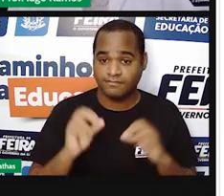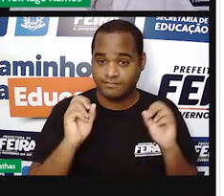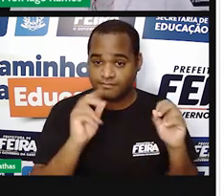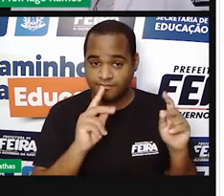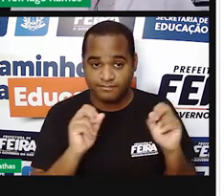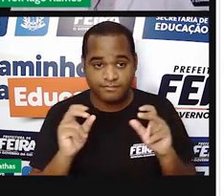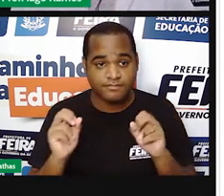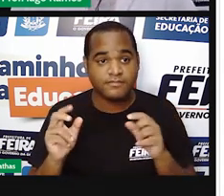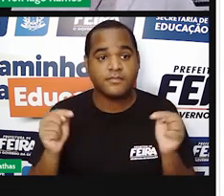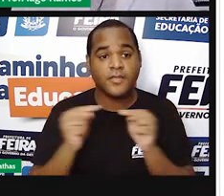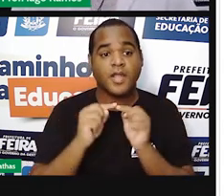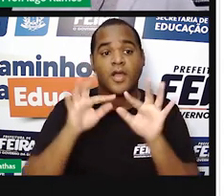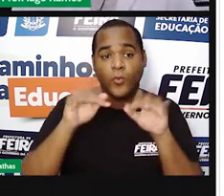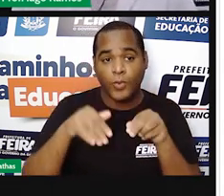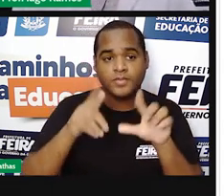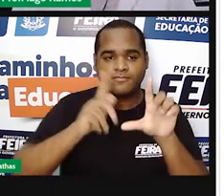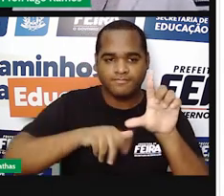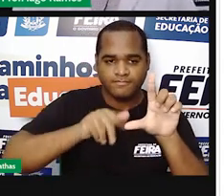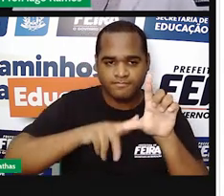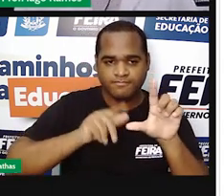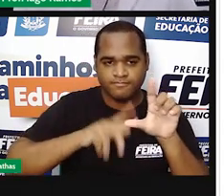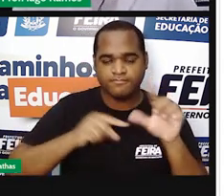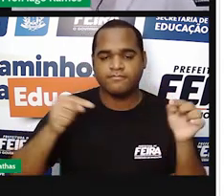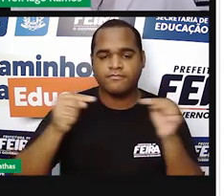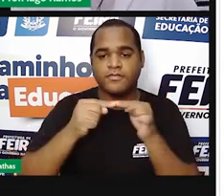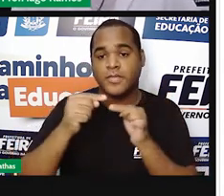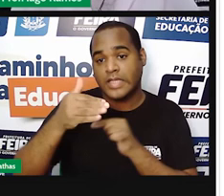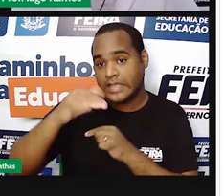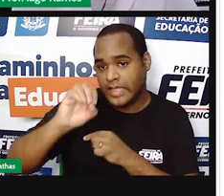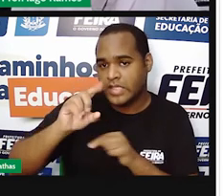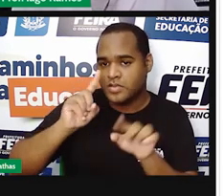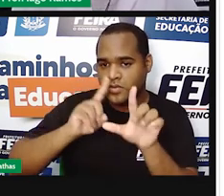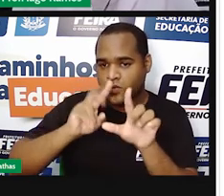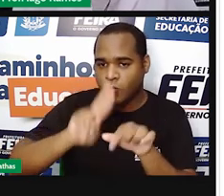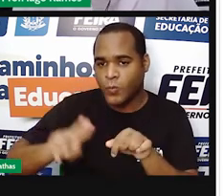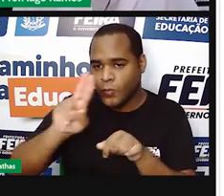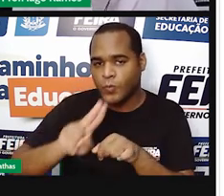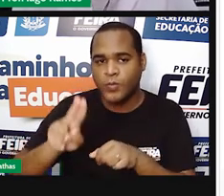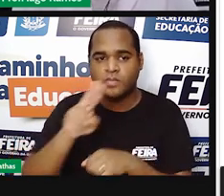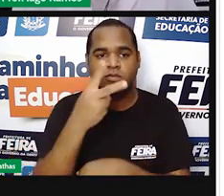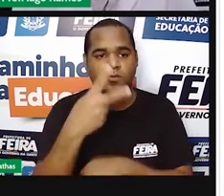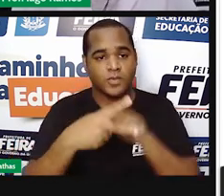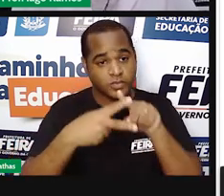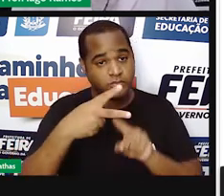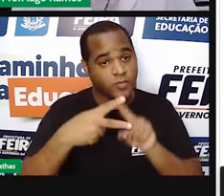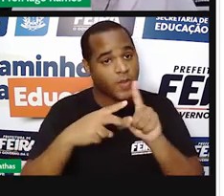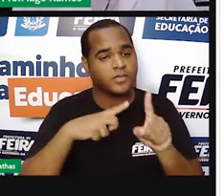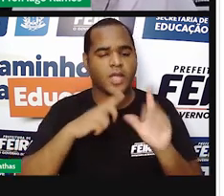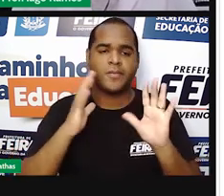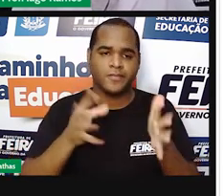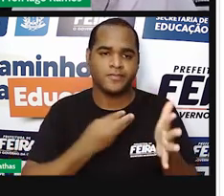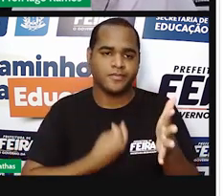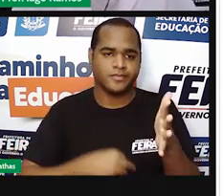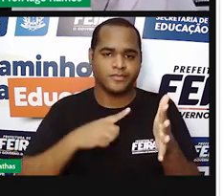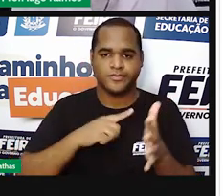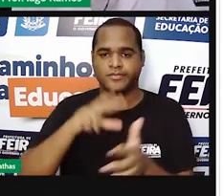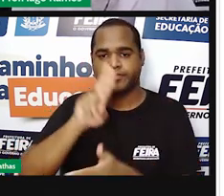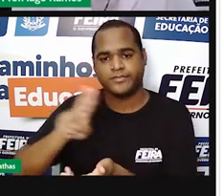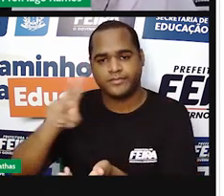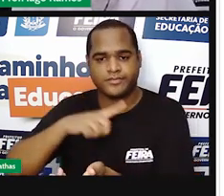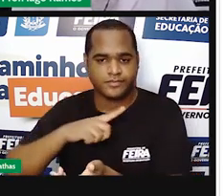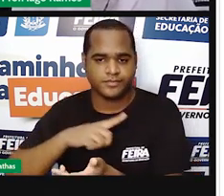o Tinho e a última letra bom de 10 eu já usei duas eu já usei um aqui